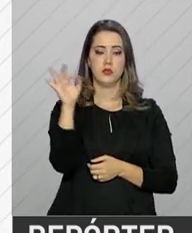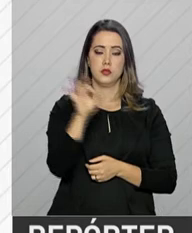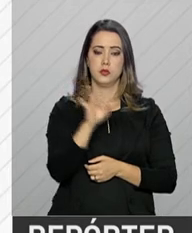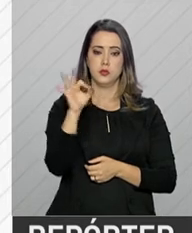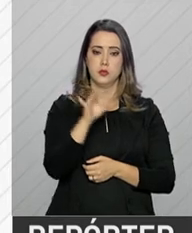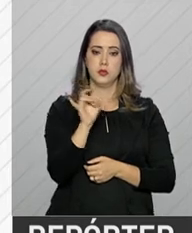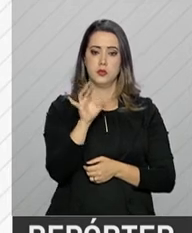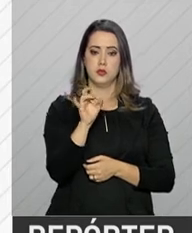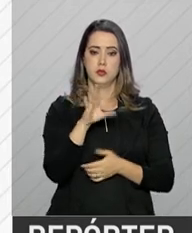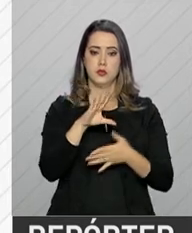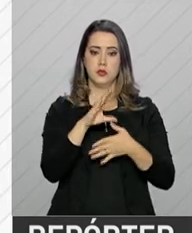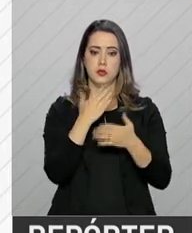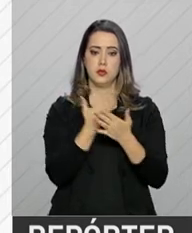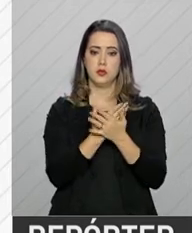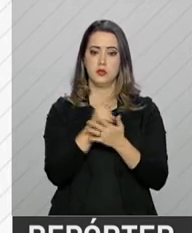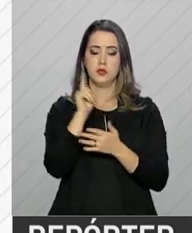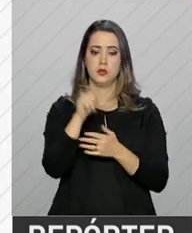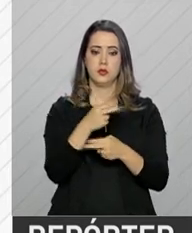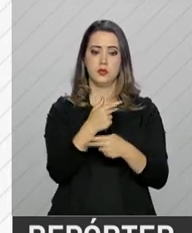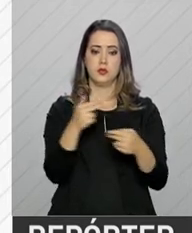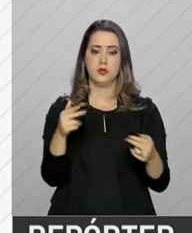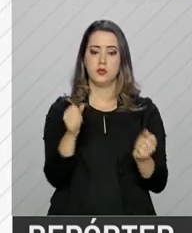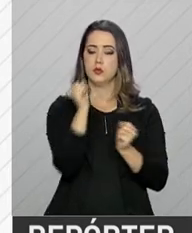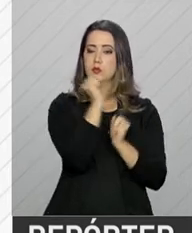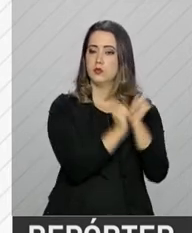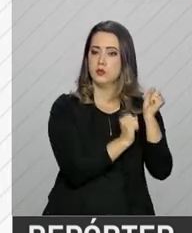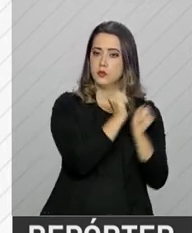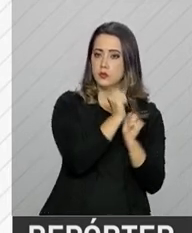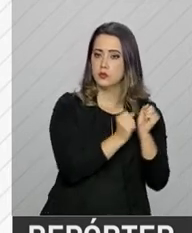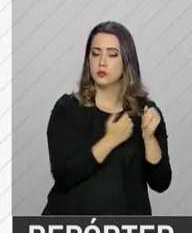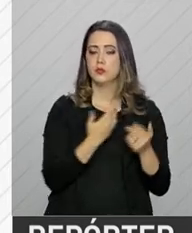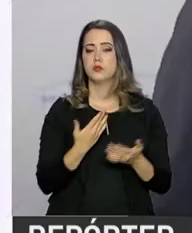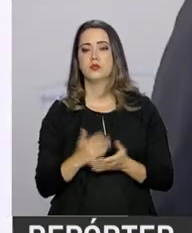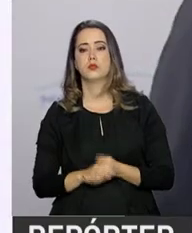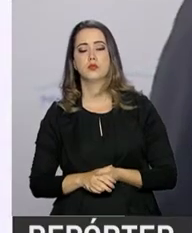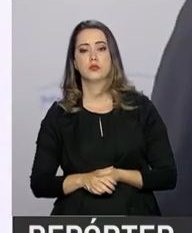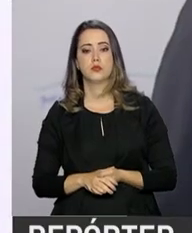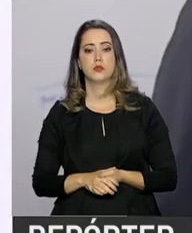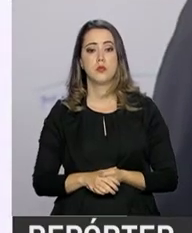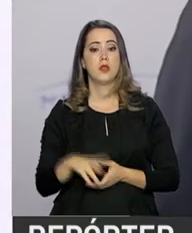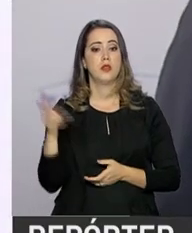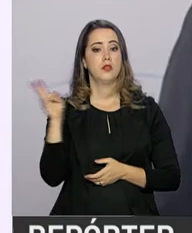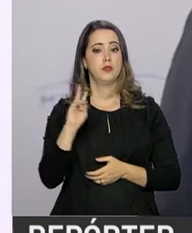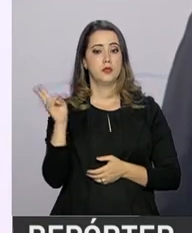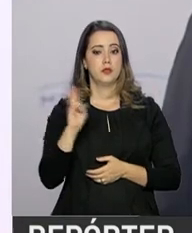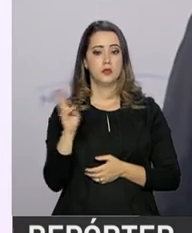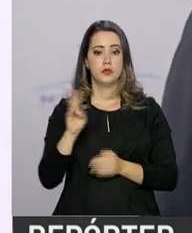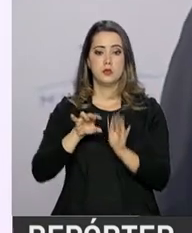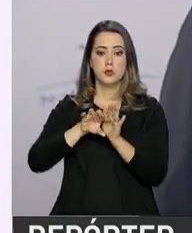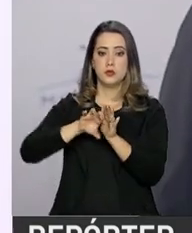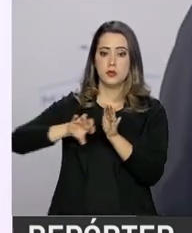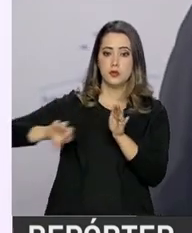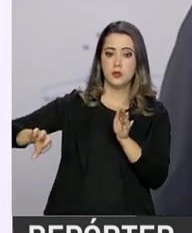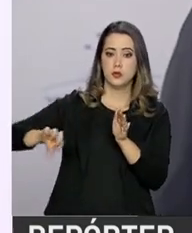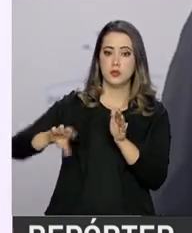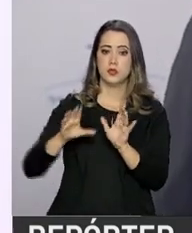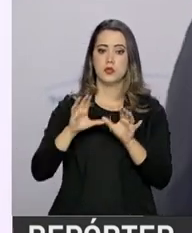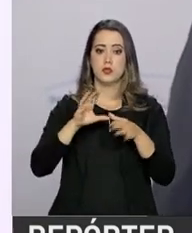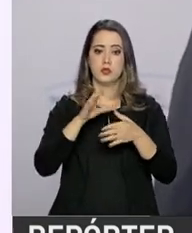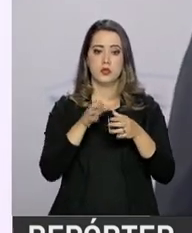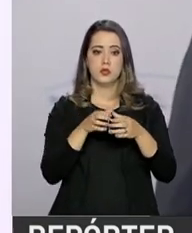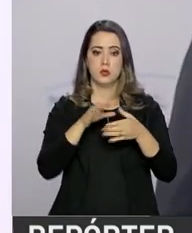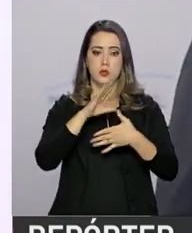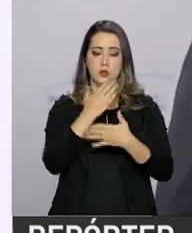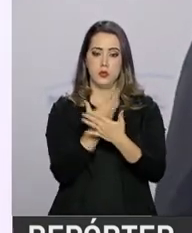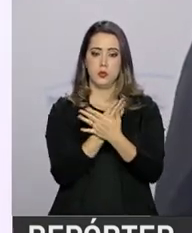para o mercosul no ano passado foram de bens industrializados a venezuela suspensa do mercosul de 2016